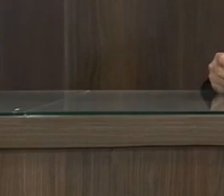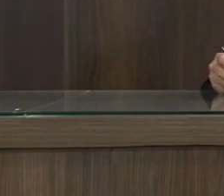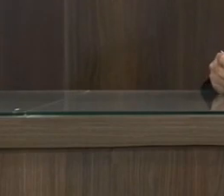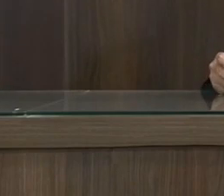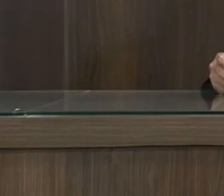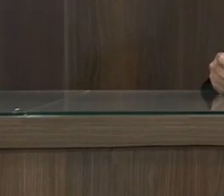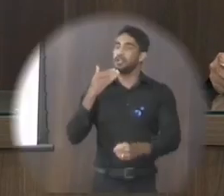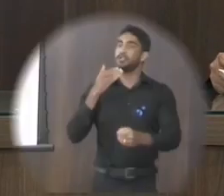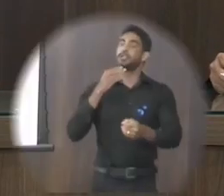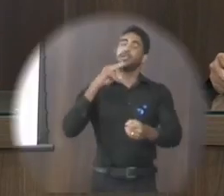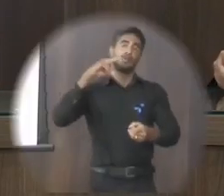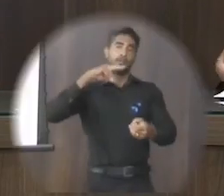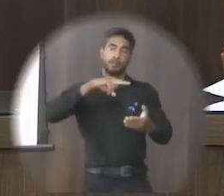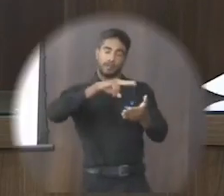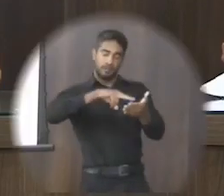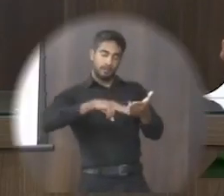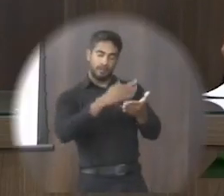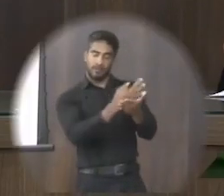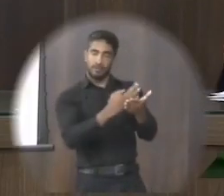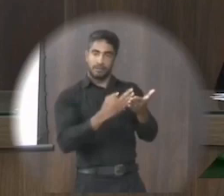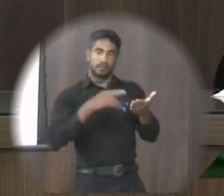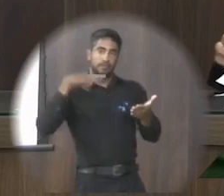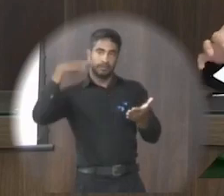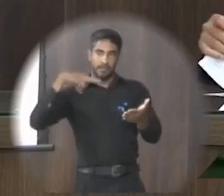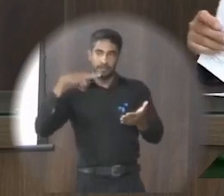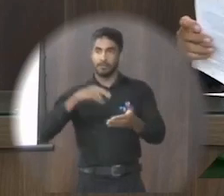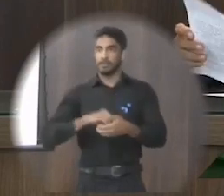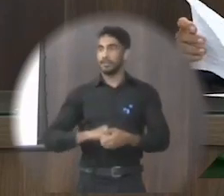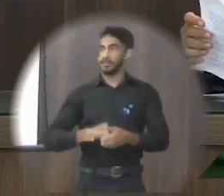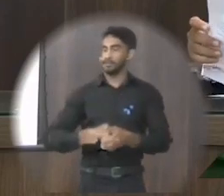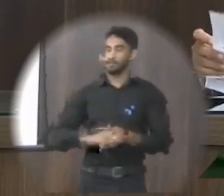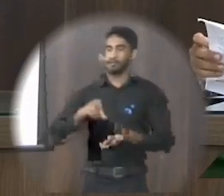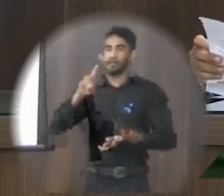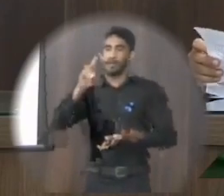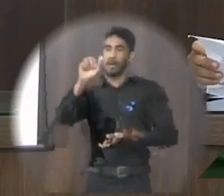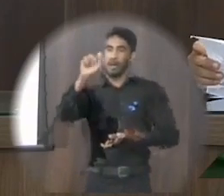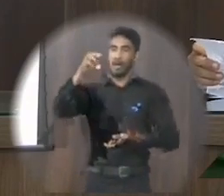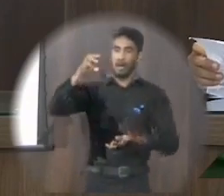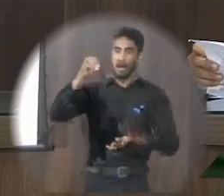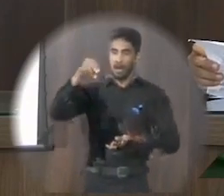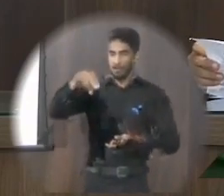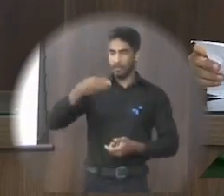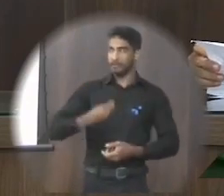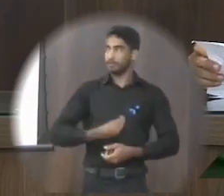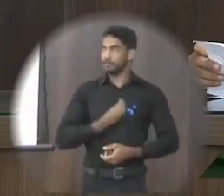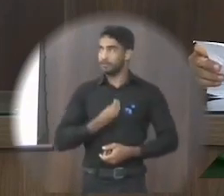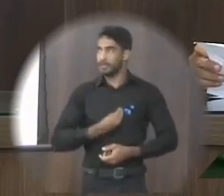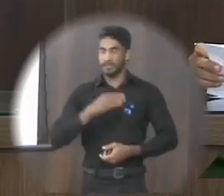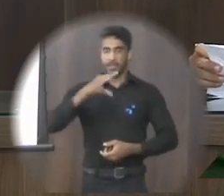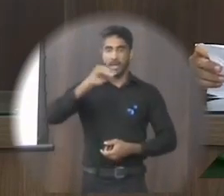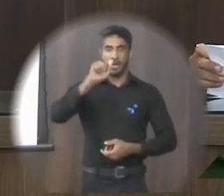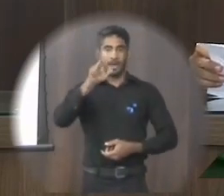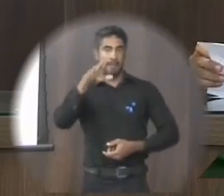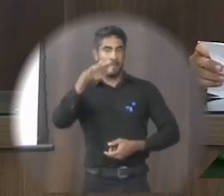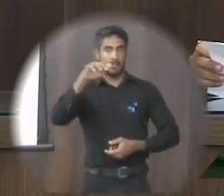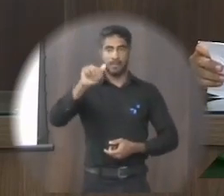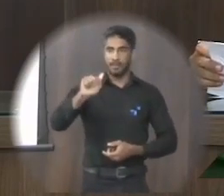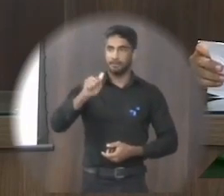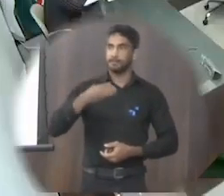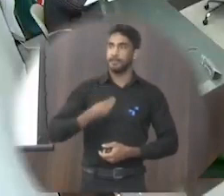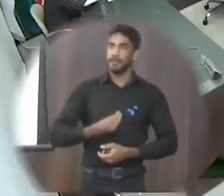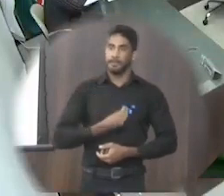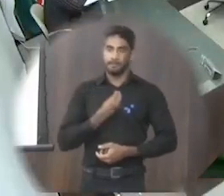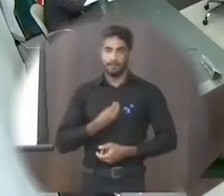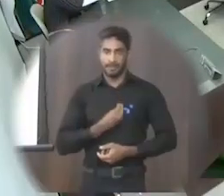Solicito ao senhor secretário que faça a chamada dos vereadores. Ramon Alexandre Araújo. Presente. Carmelina Romana da Silva